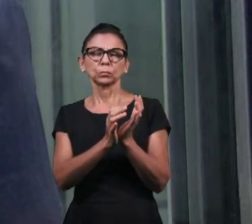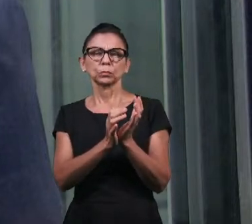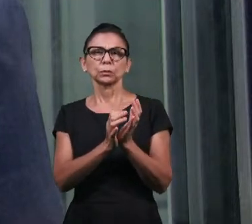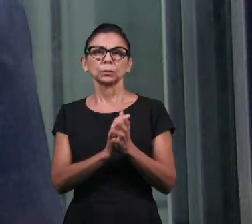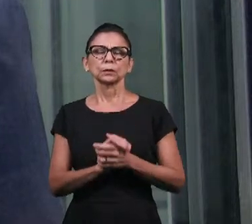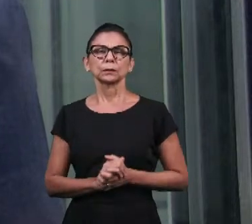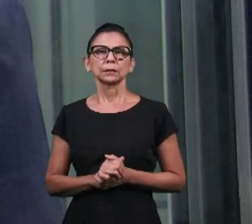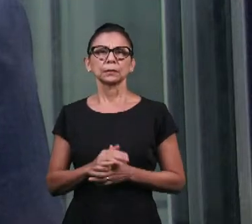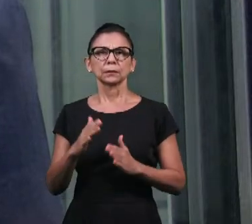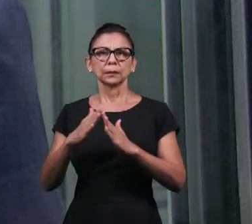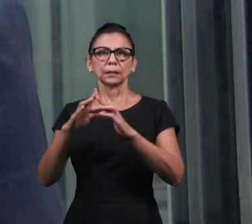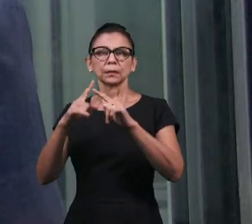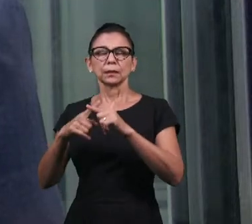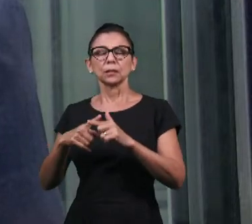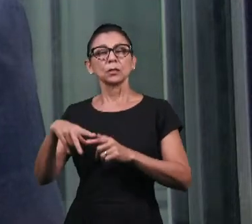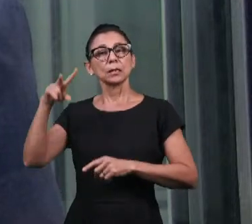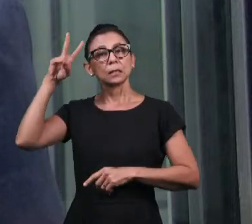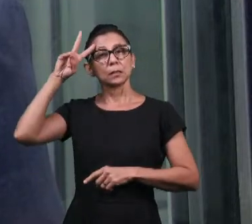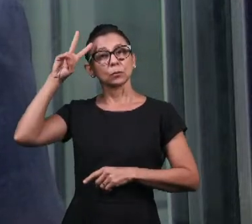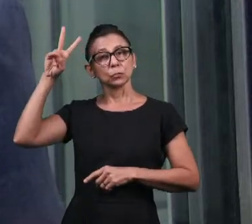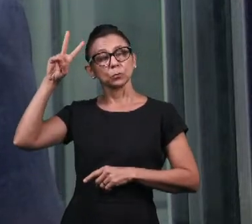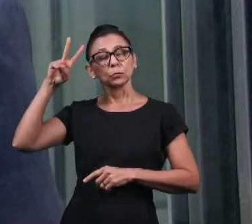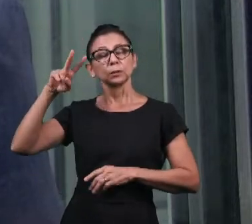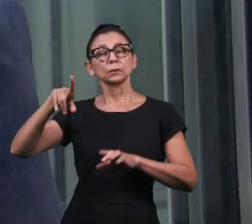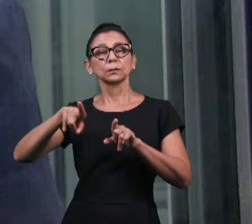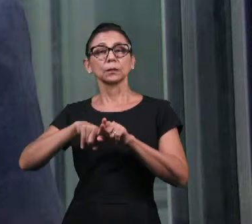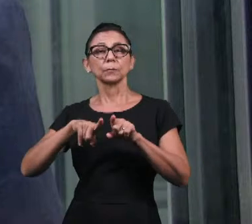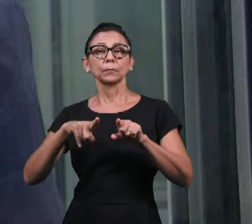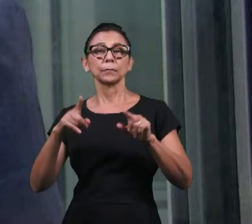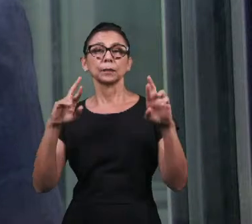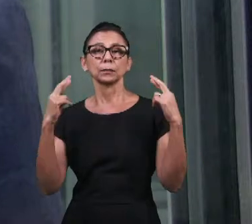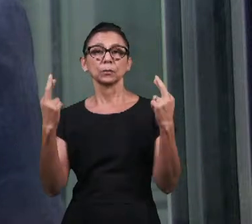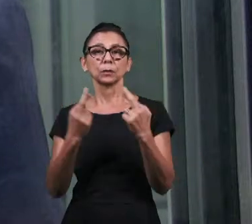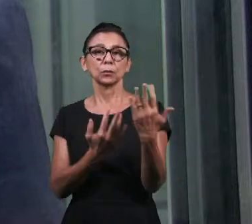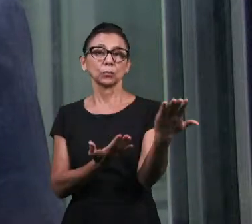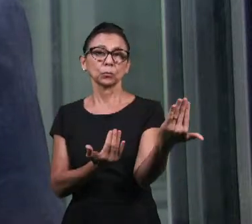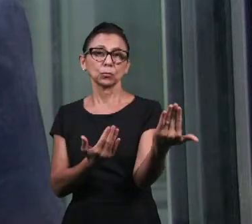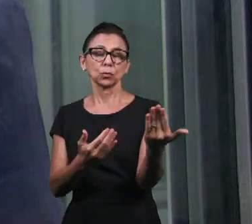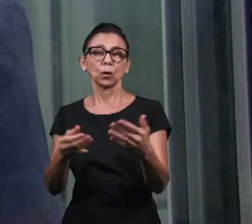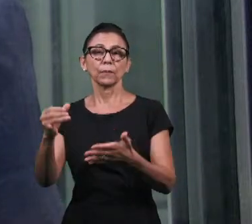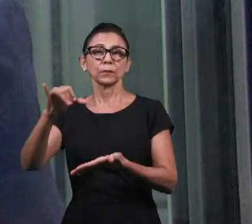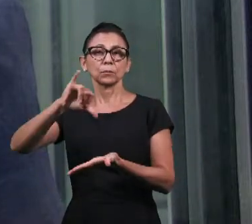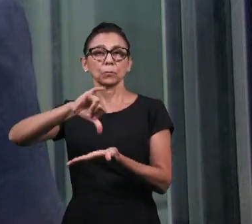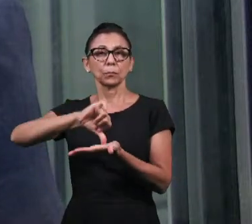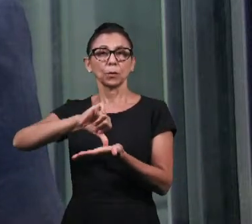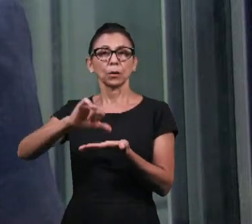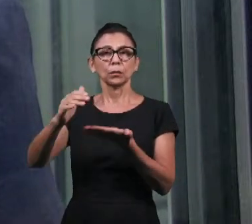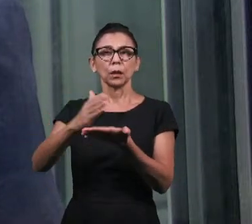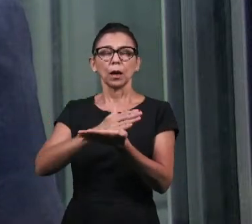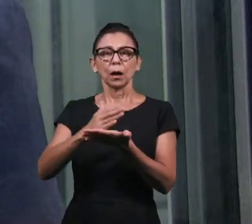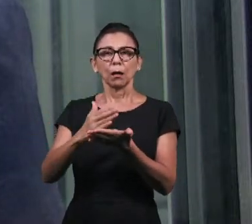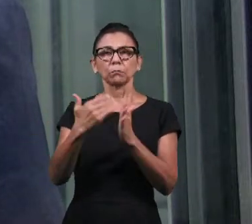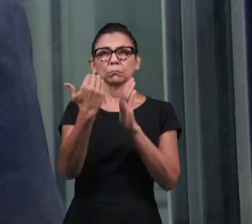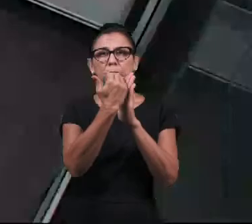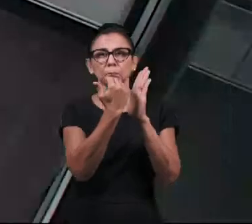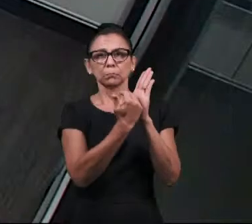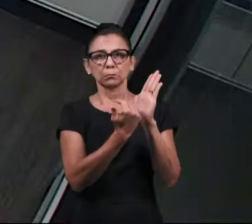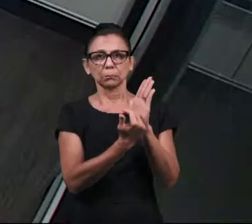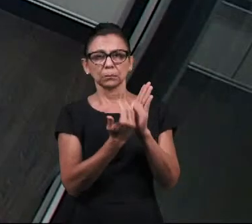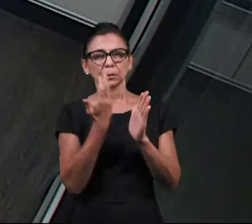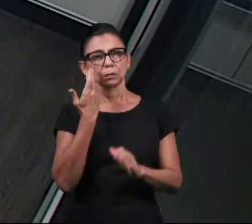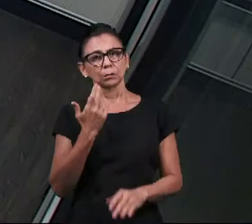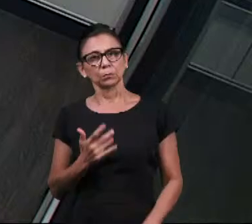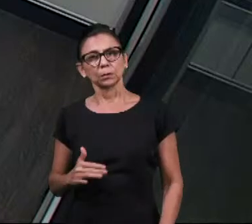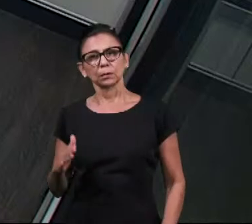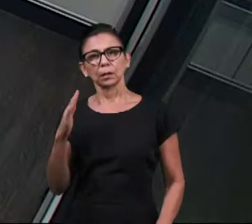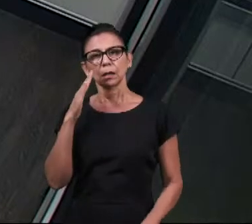polo, alguns eventos especiais programados também no domingo com as crianças, no mês das